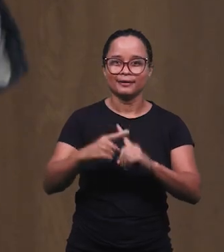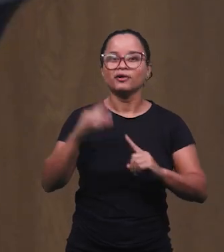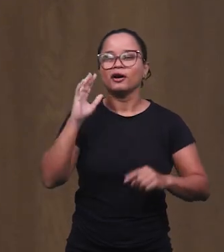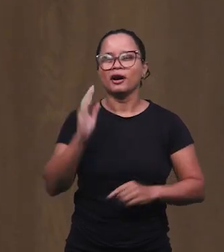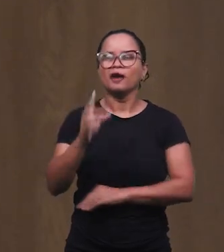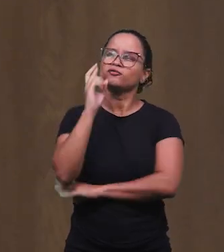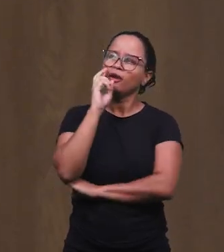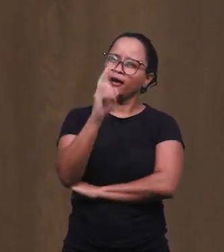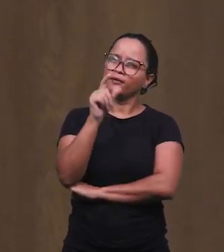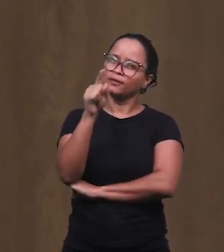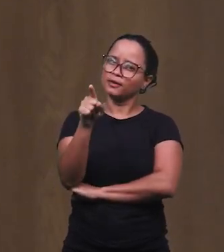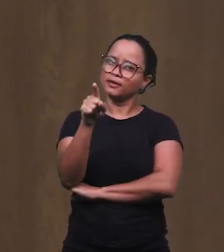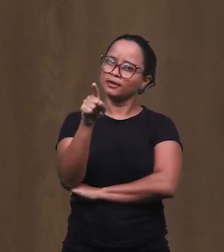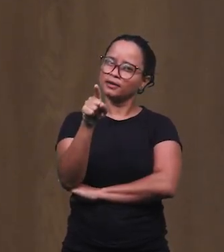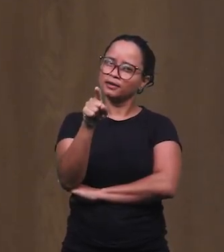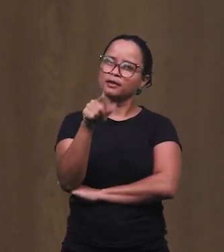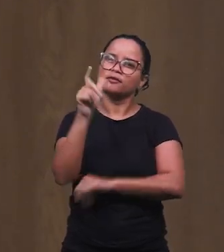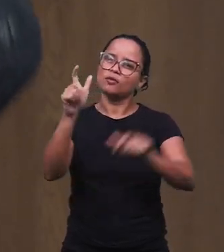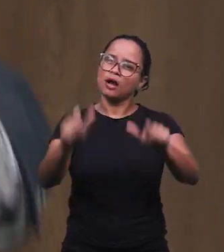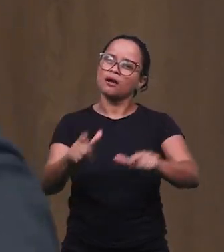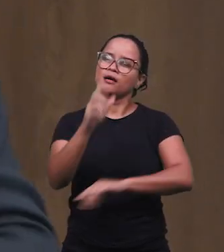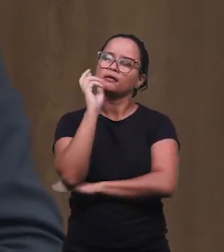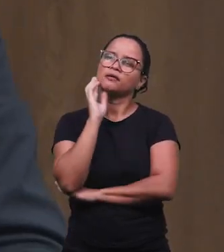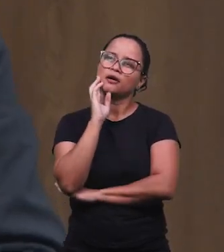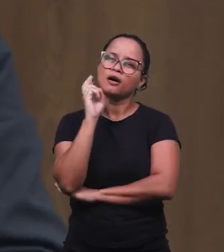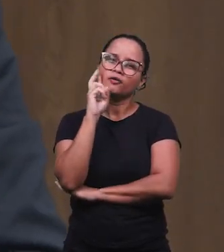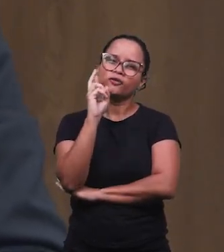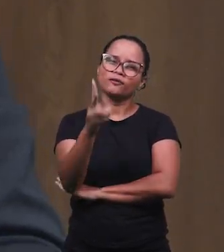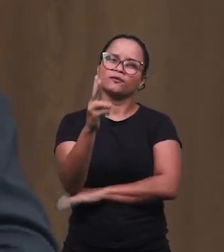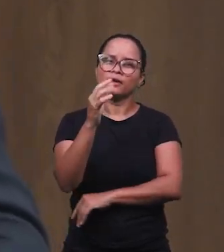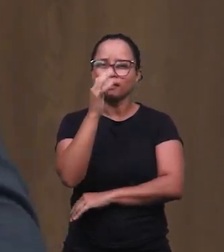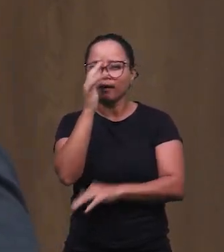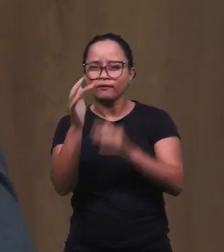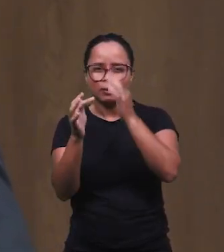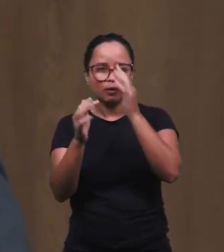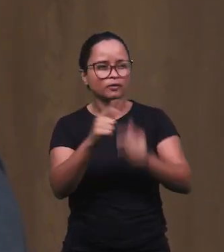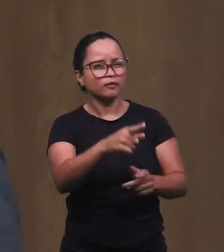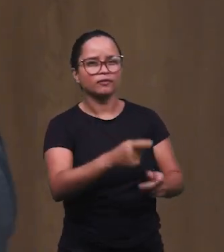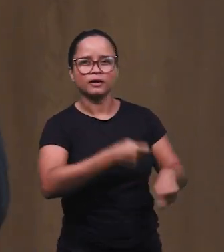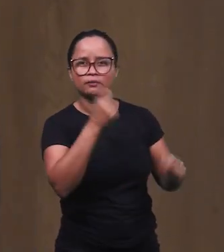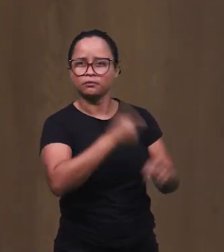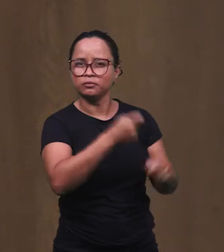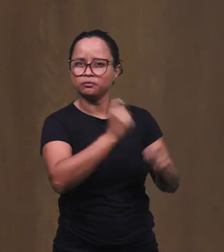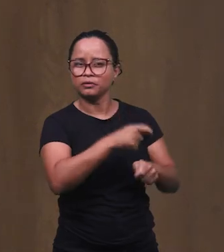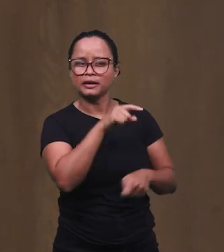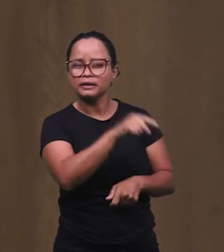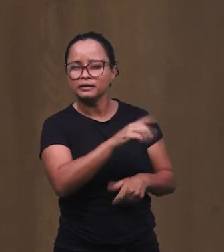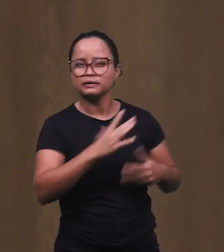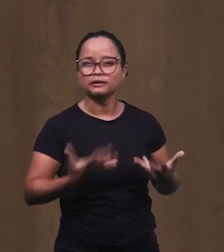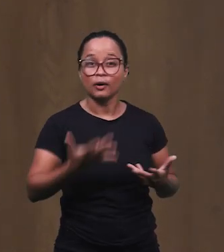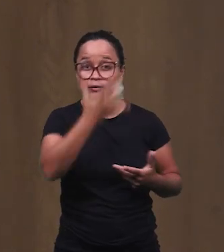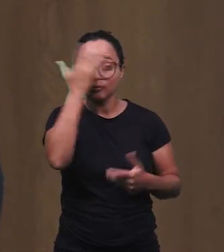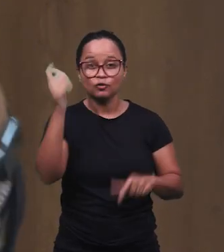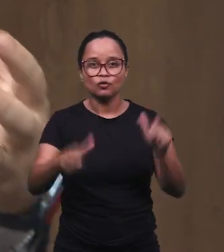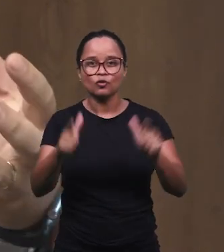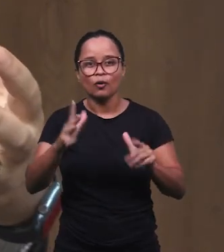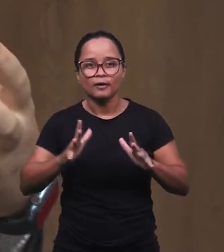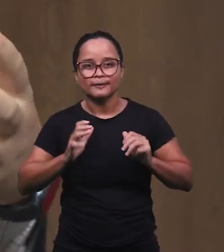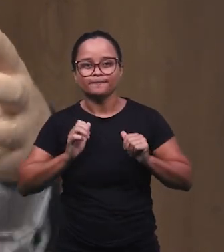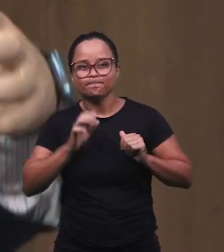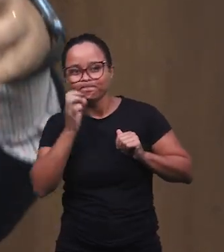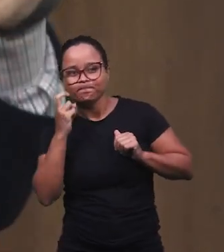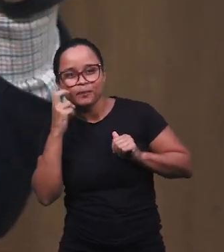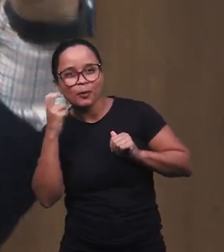eu já vi, olha, eu já vi esse púlpito, eu já vi esse arranjo, eu já vi que a bateria fica aqui. As pessoas, elas não ficam tão